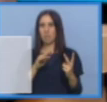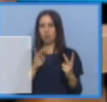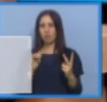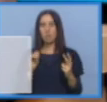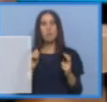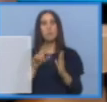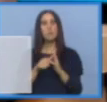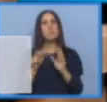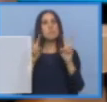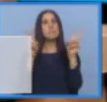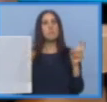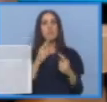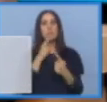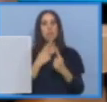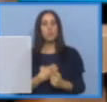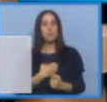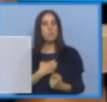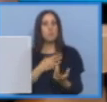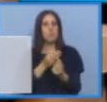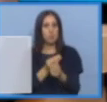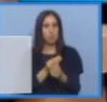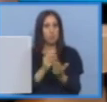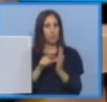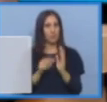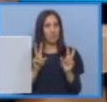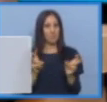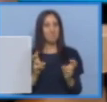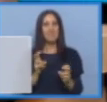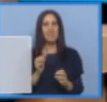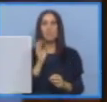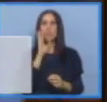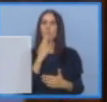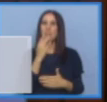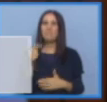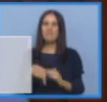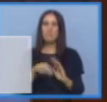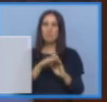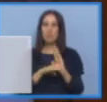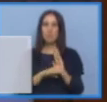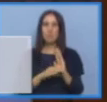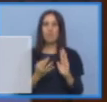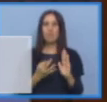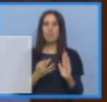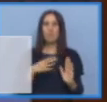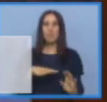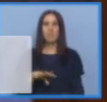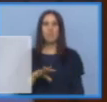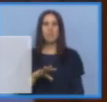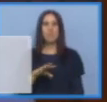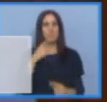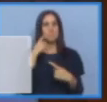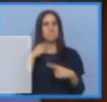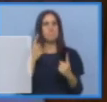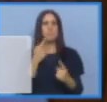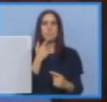Diálogos Consentidos. Assim se chama este projeto. Muito boa tarde, obrigado por estarem neste programa, onde de facto queremos